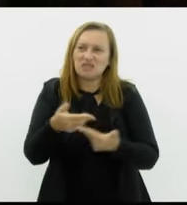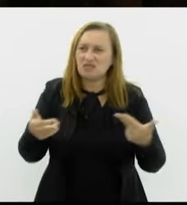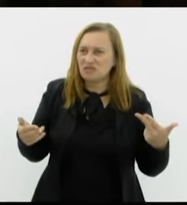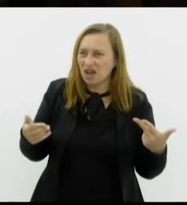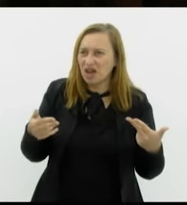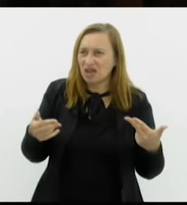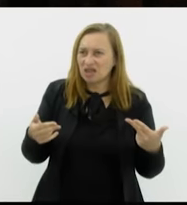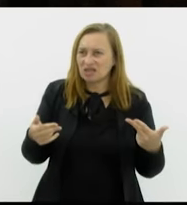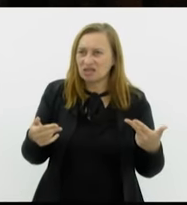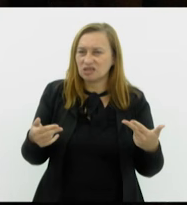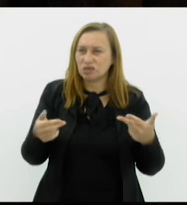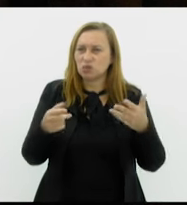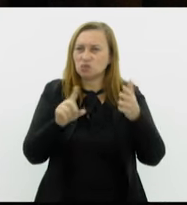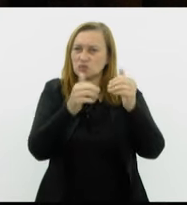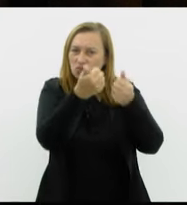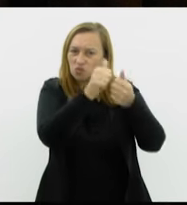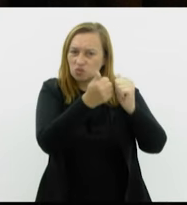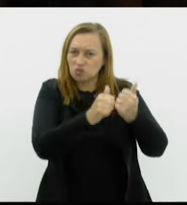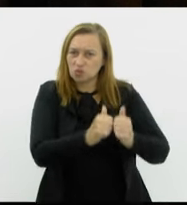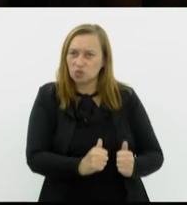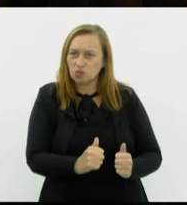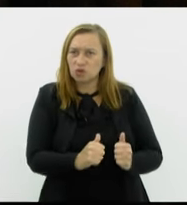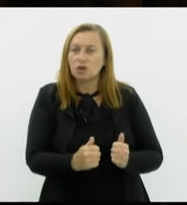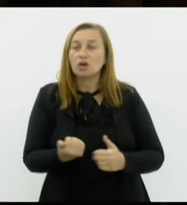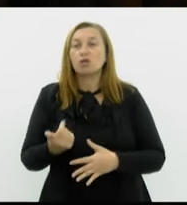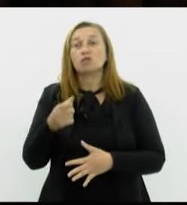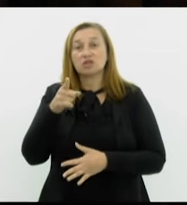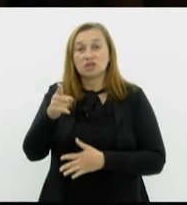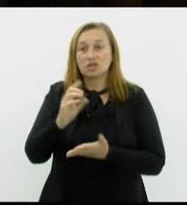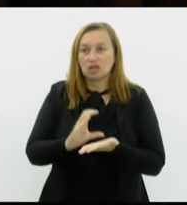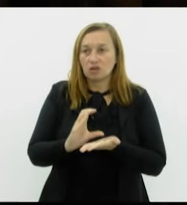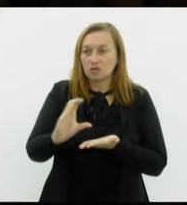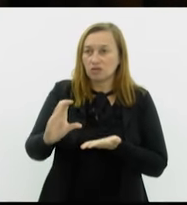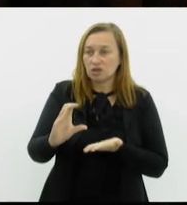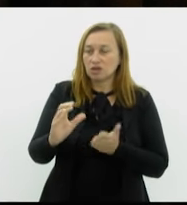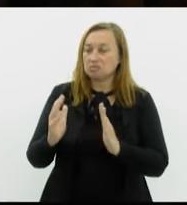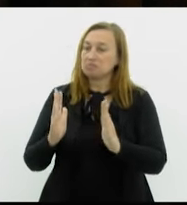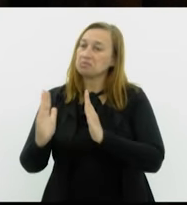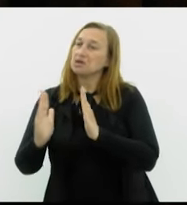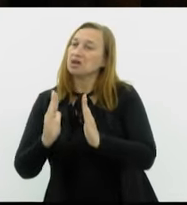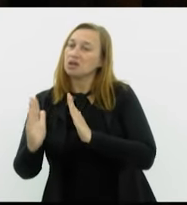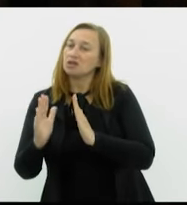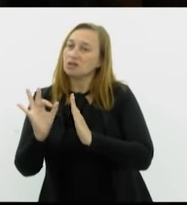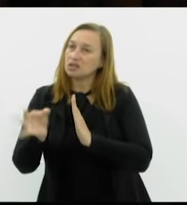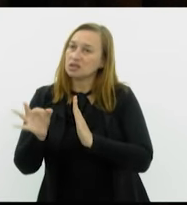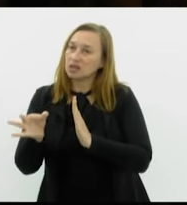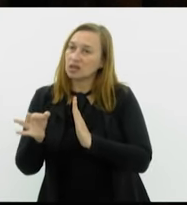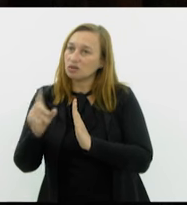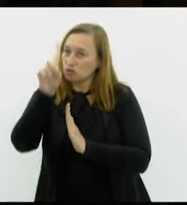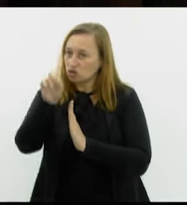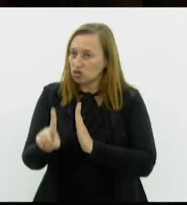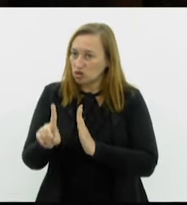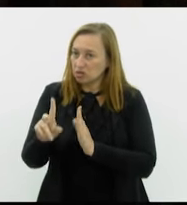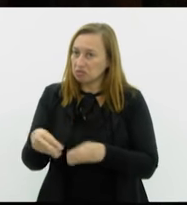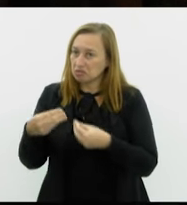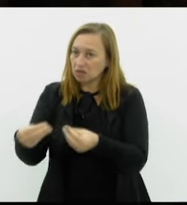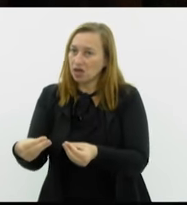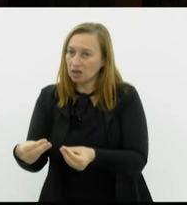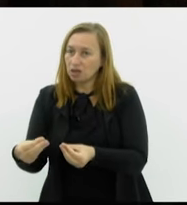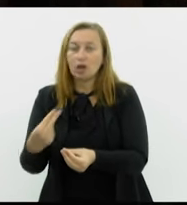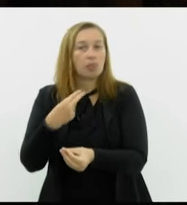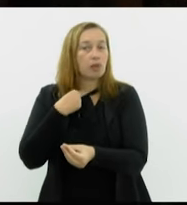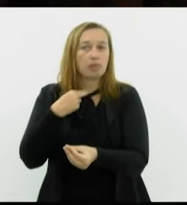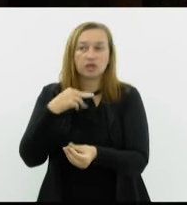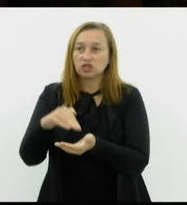essas revisões, né? Que quando você dá um benefício com prazo determinado, gera um direito adquirido e você não pode